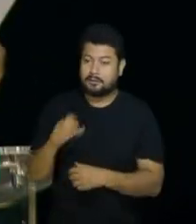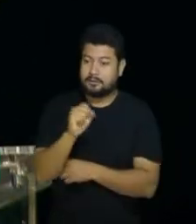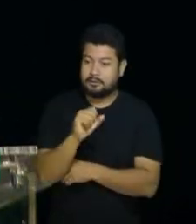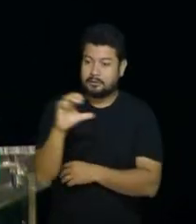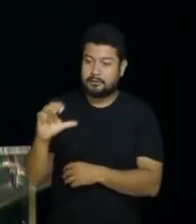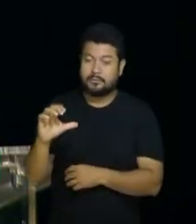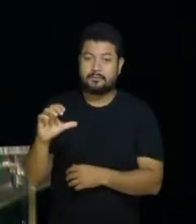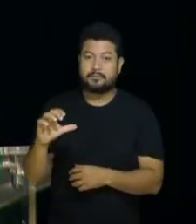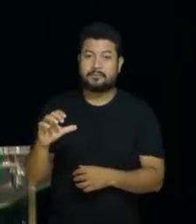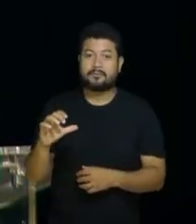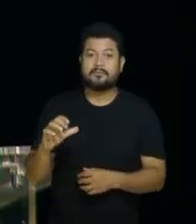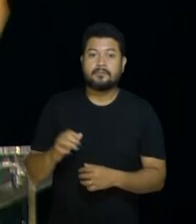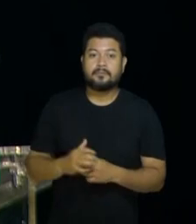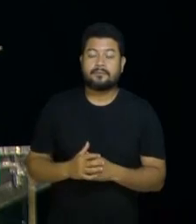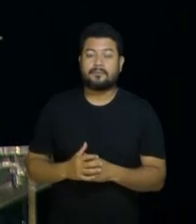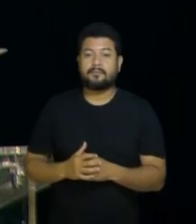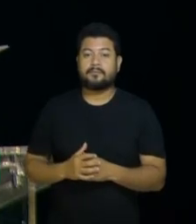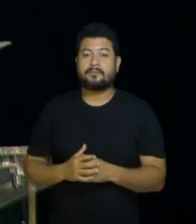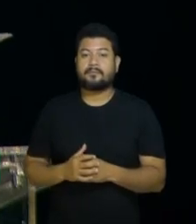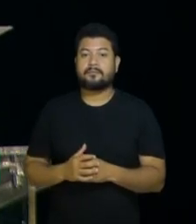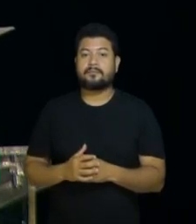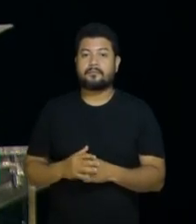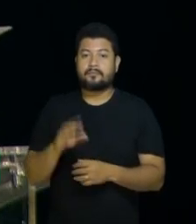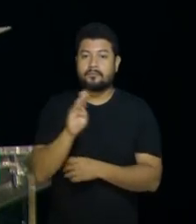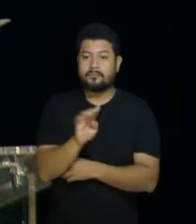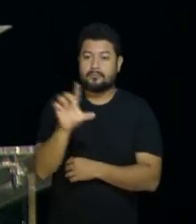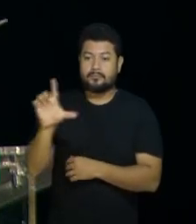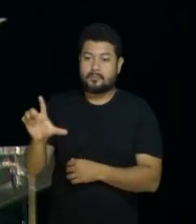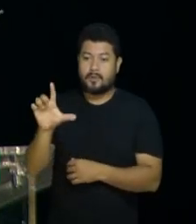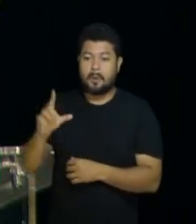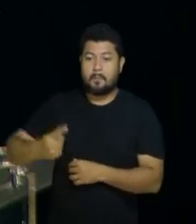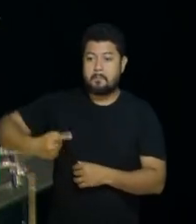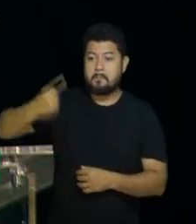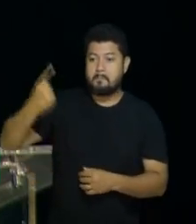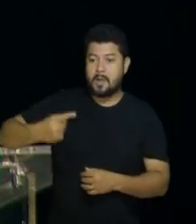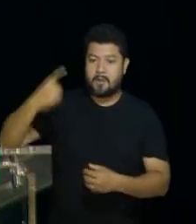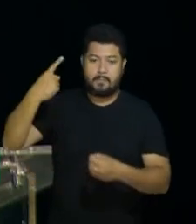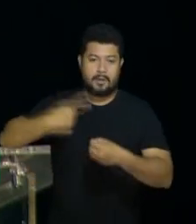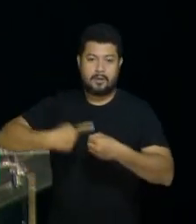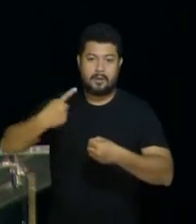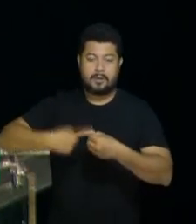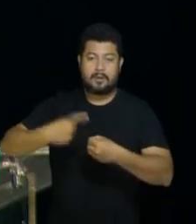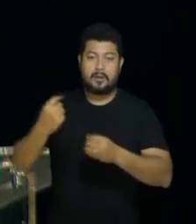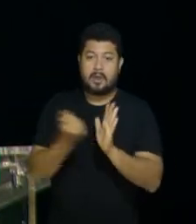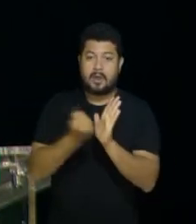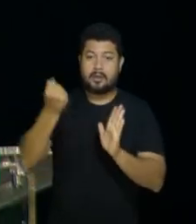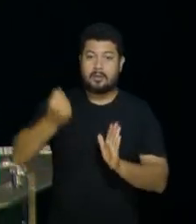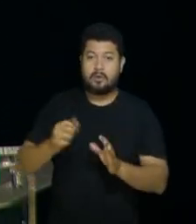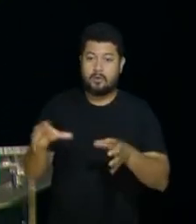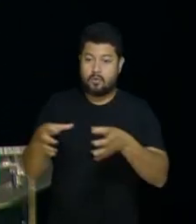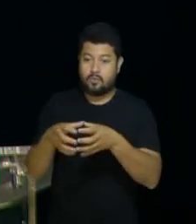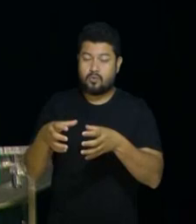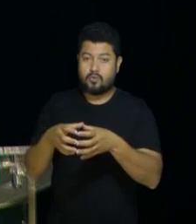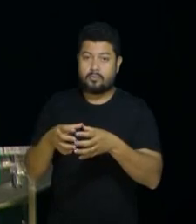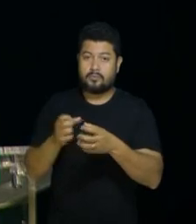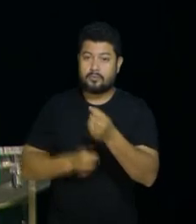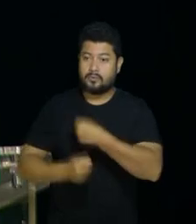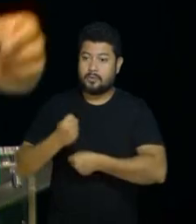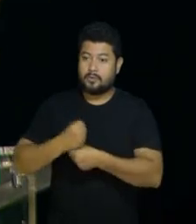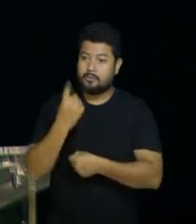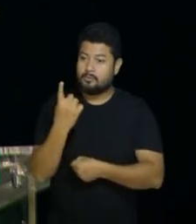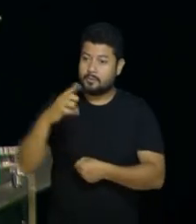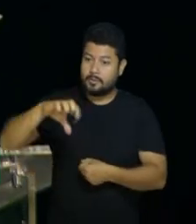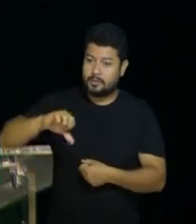sim, o destino assim o quis, Blumenau foi a primeira cidade a registrar um grupo de escoteiro em 1913.